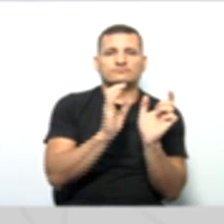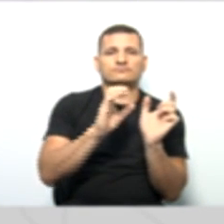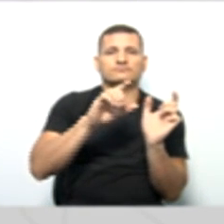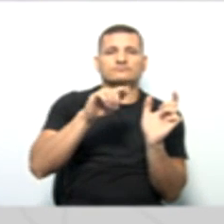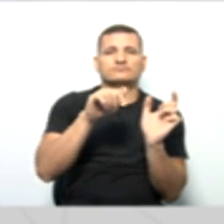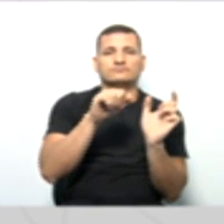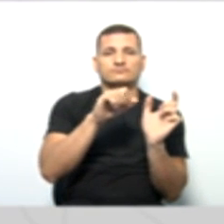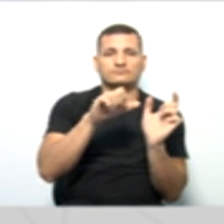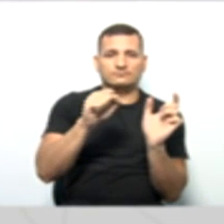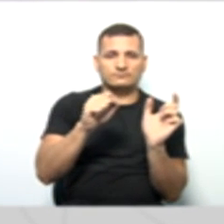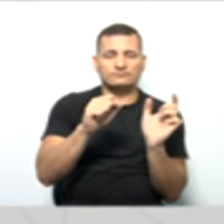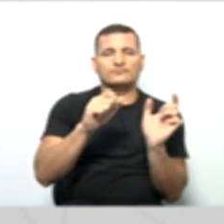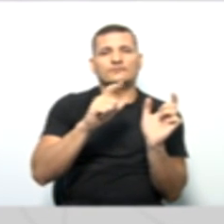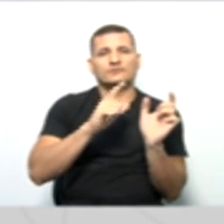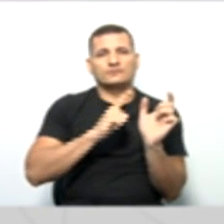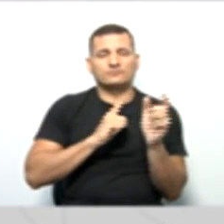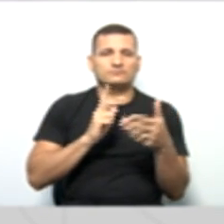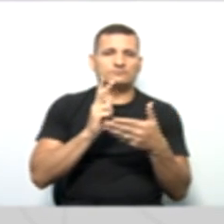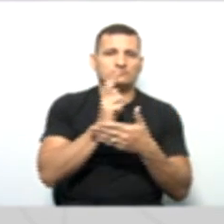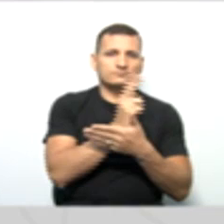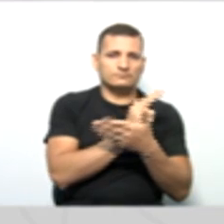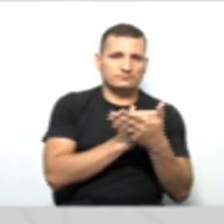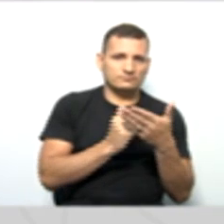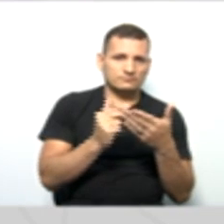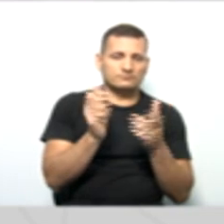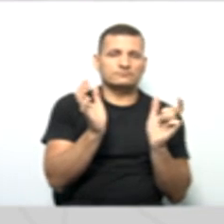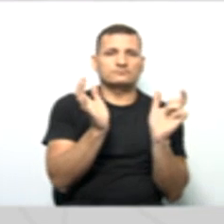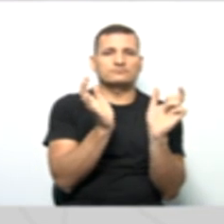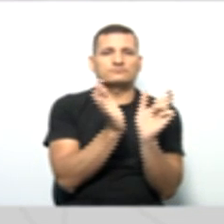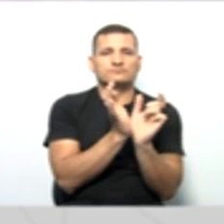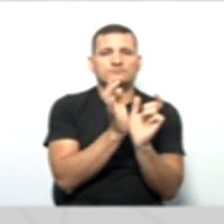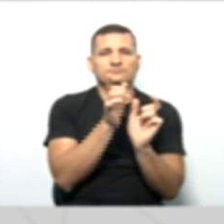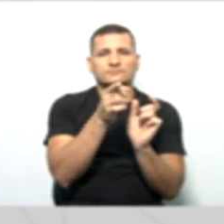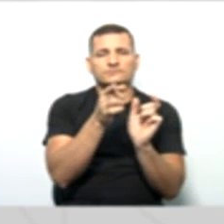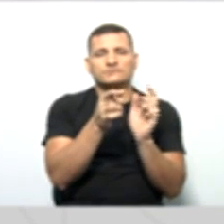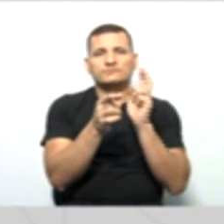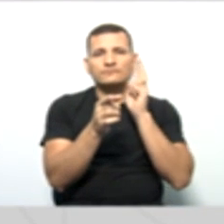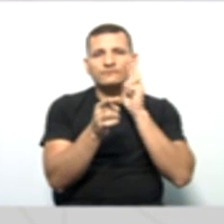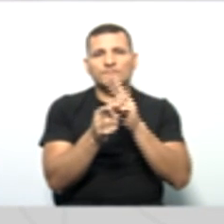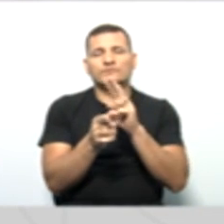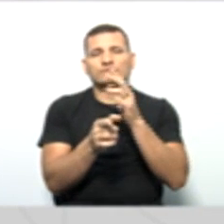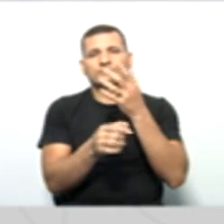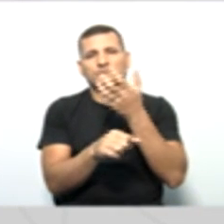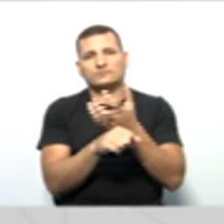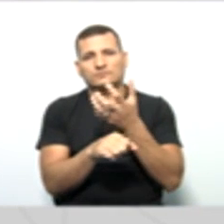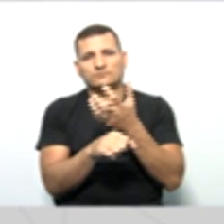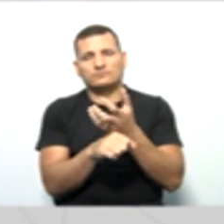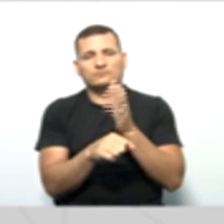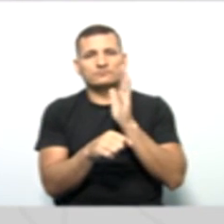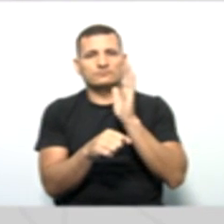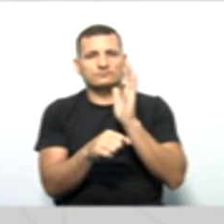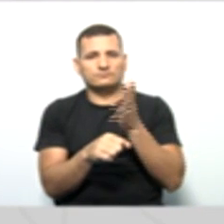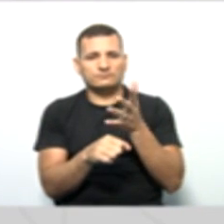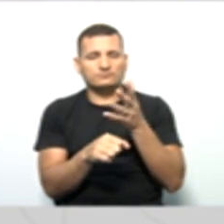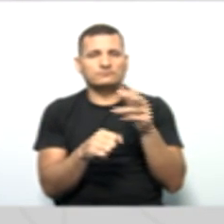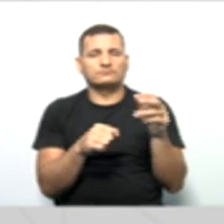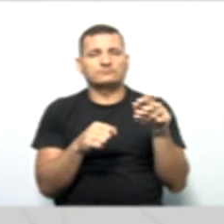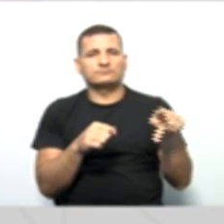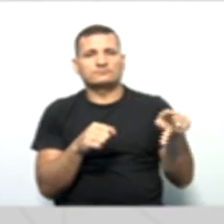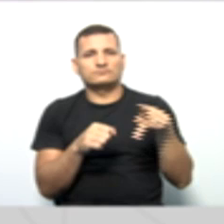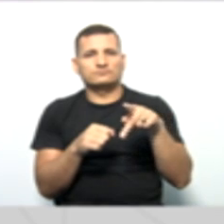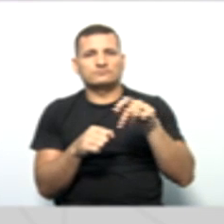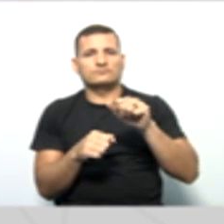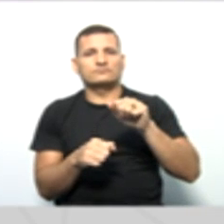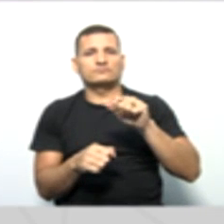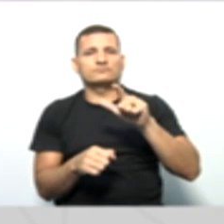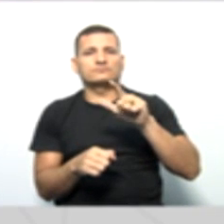diagrama de classes. Vocês viram na disciplina do professor Aloysio e Marlon aqui, que era análise de projeto de sistemas 1. Vocês viram lá